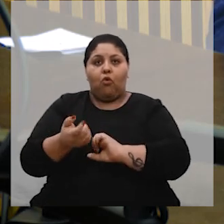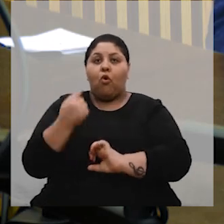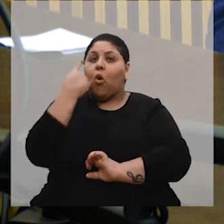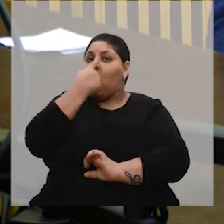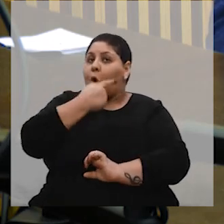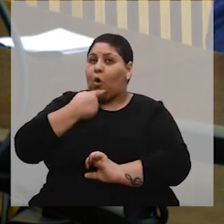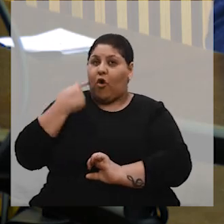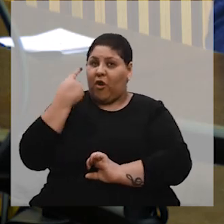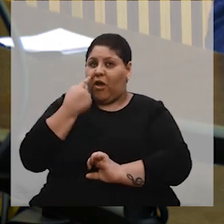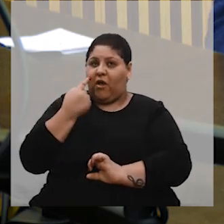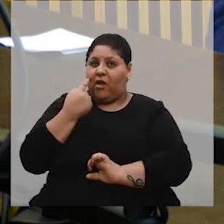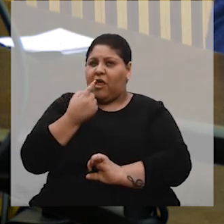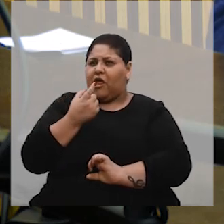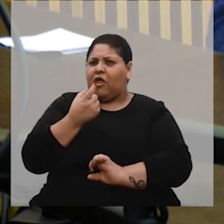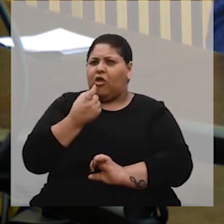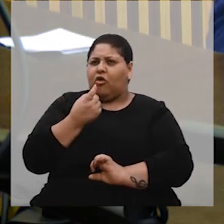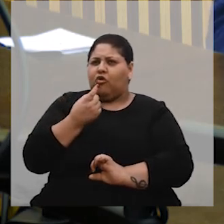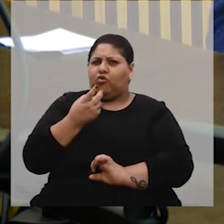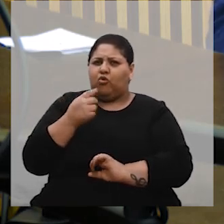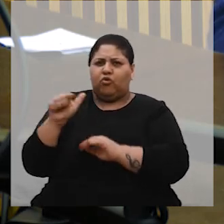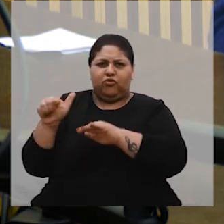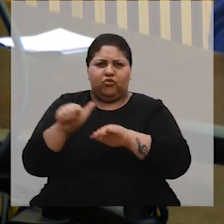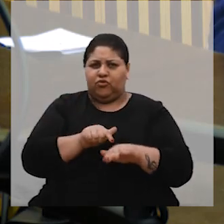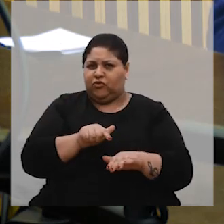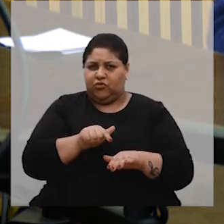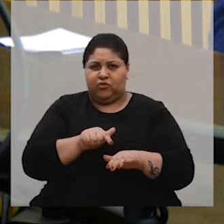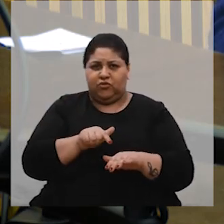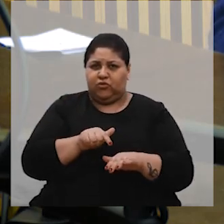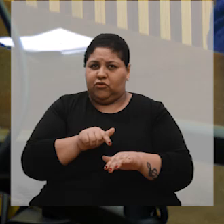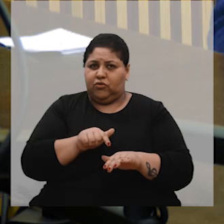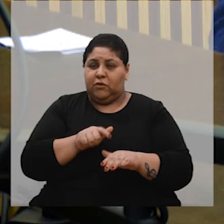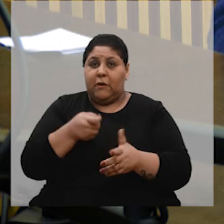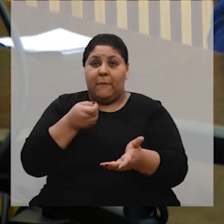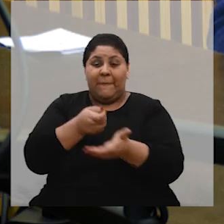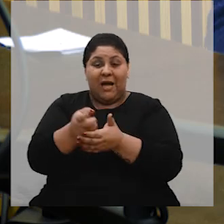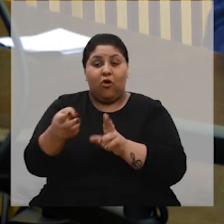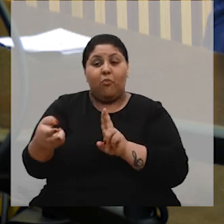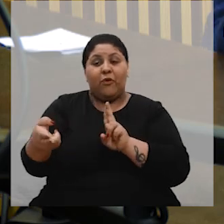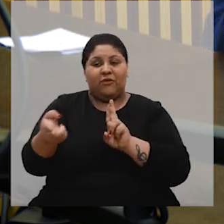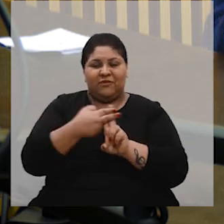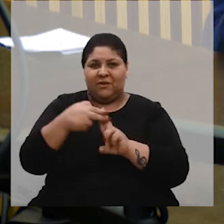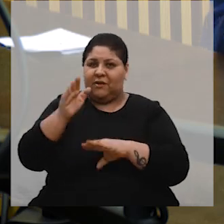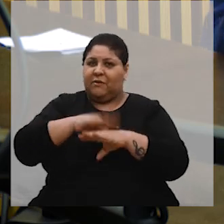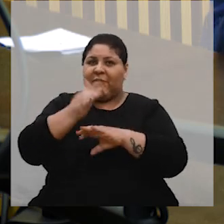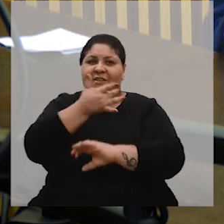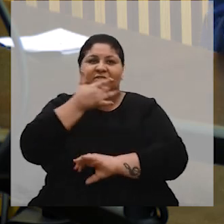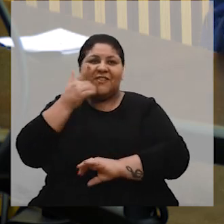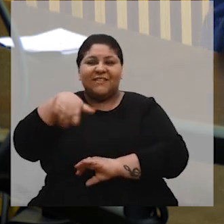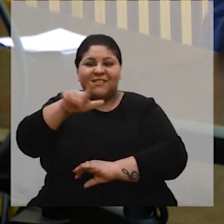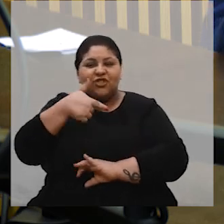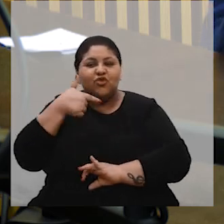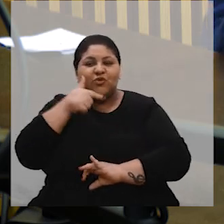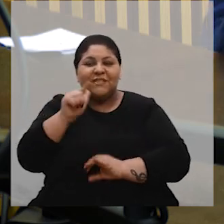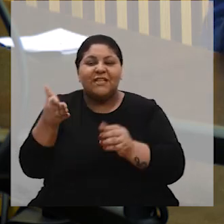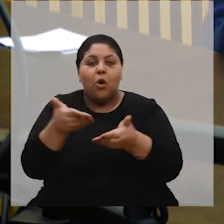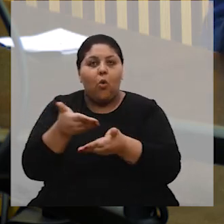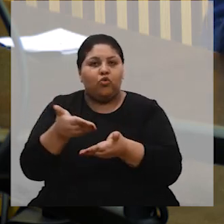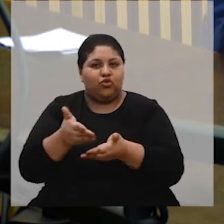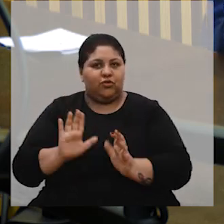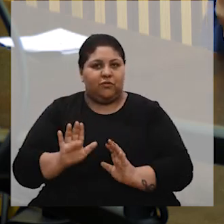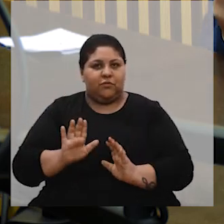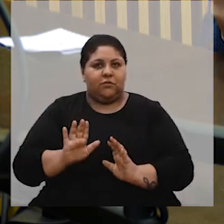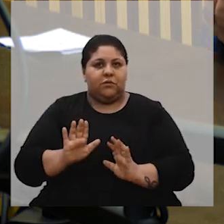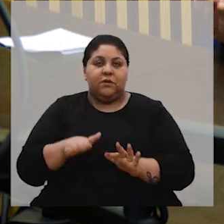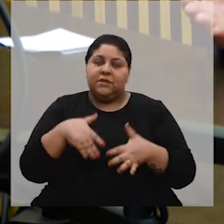oral por um tempo curto, 12 semanas, totalmente subsidiado pelo SUS, é mais fácil da gente conseguir tratar hoje em